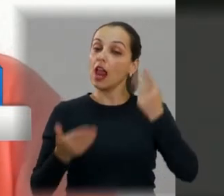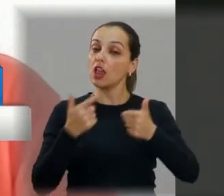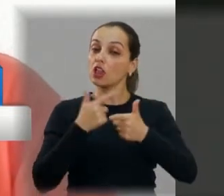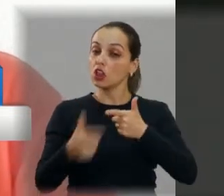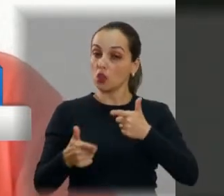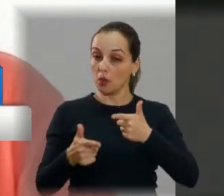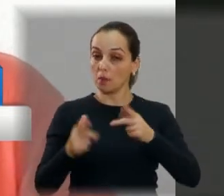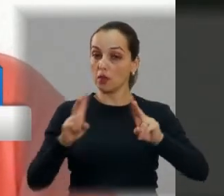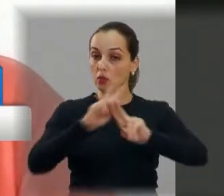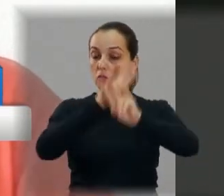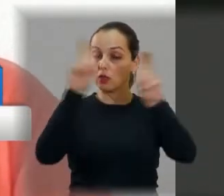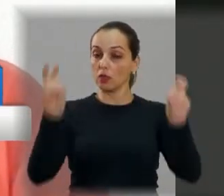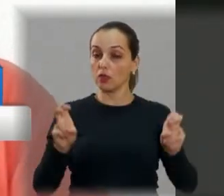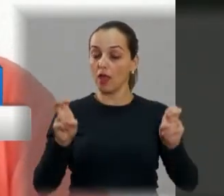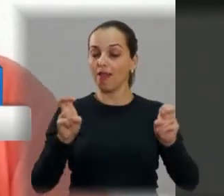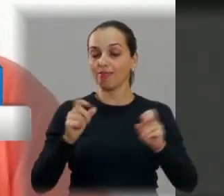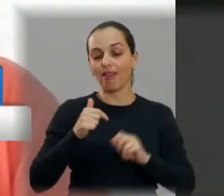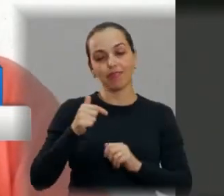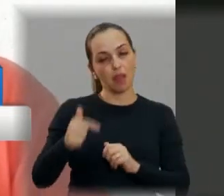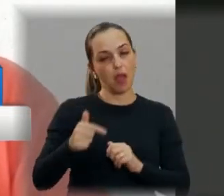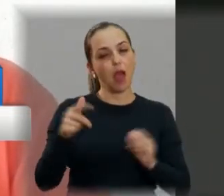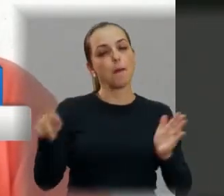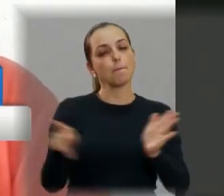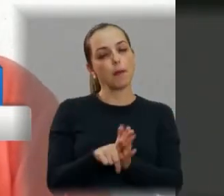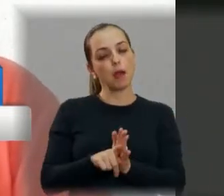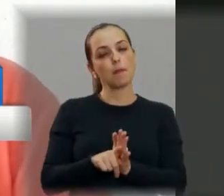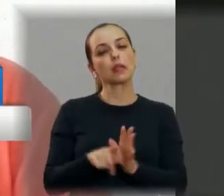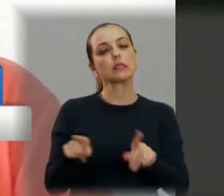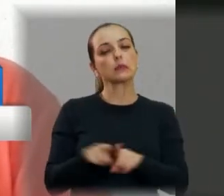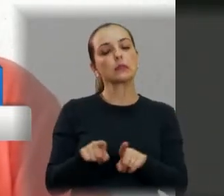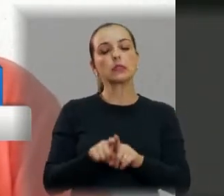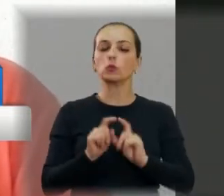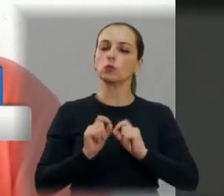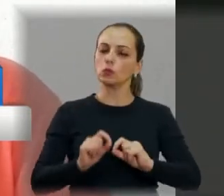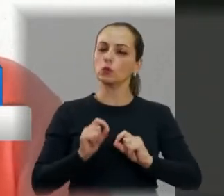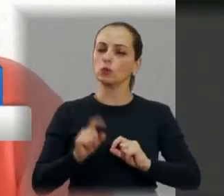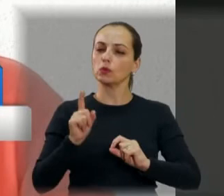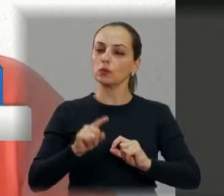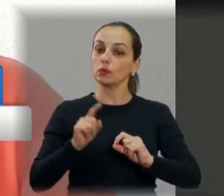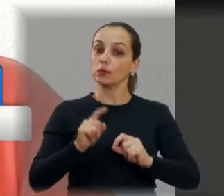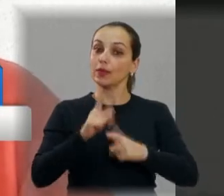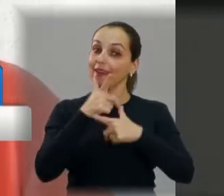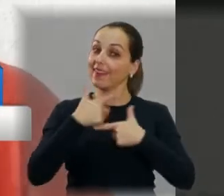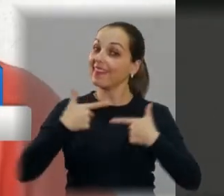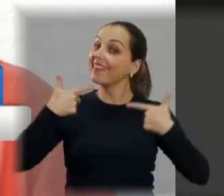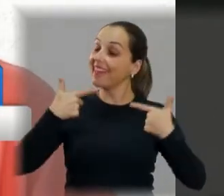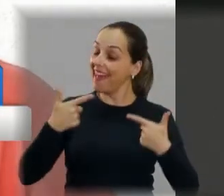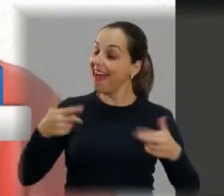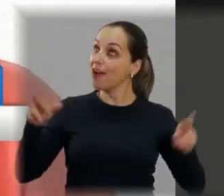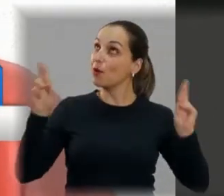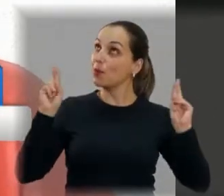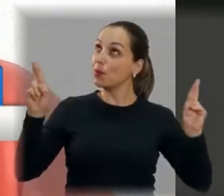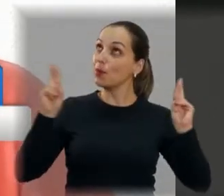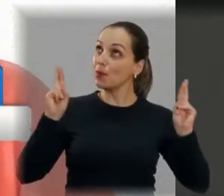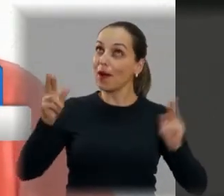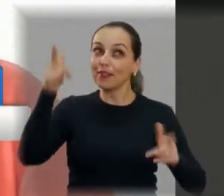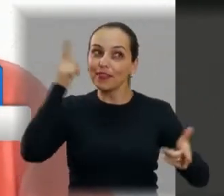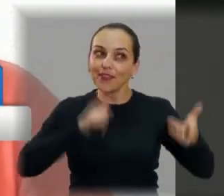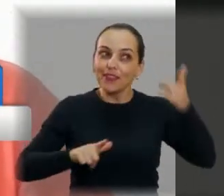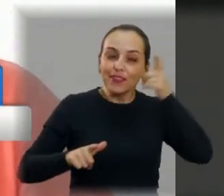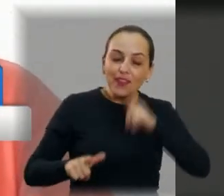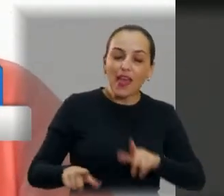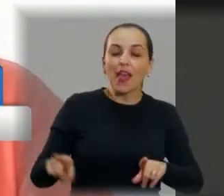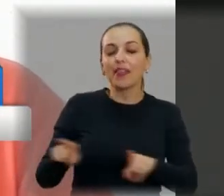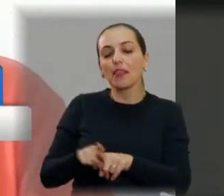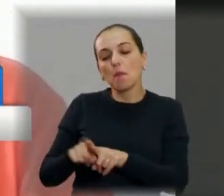alguns episódios que aconteceram na semana, estender aqui um sorriso de vitória para algumas pautas e outras